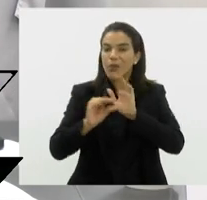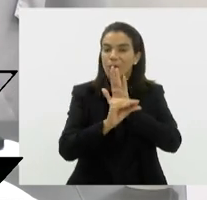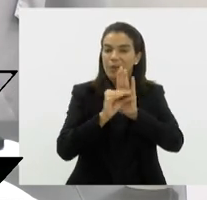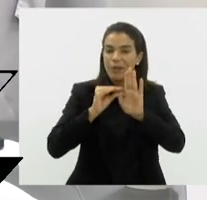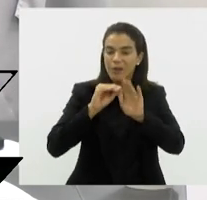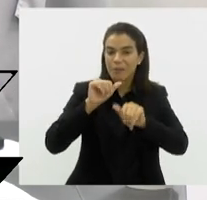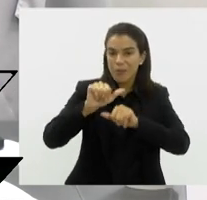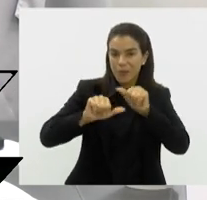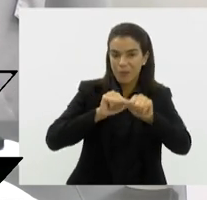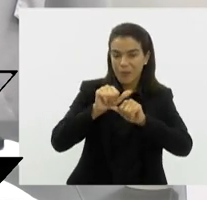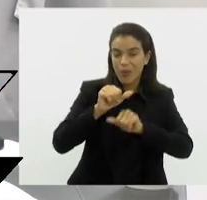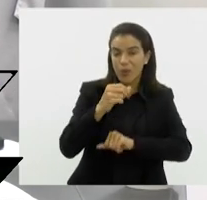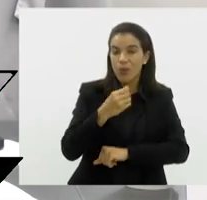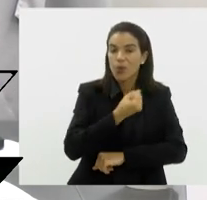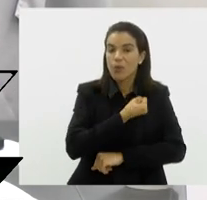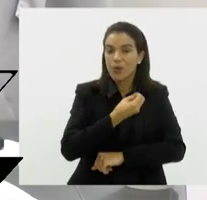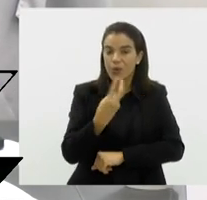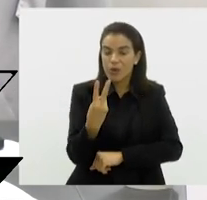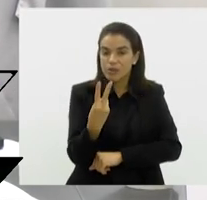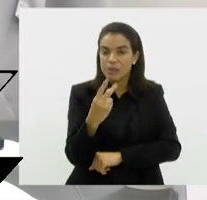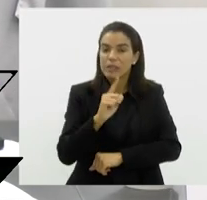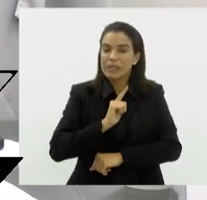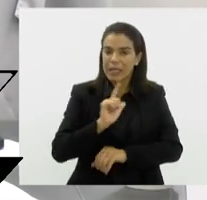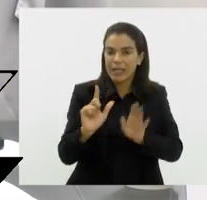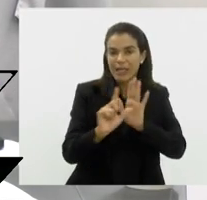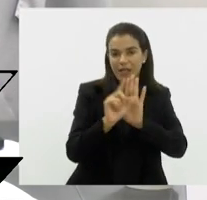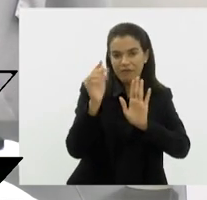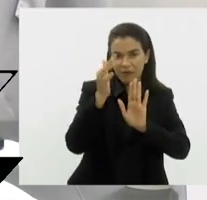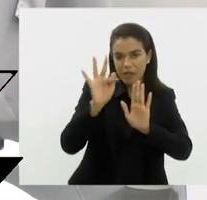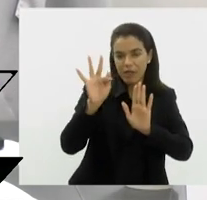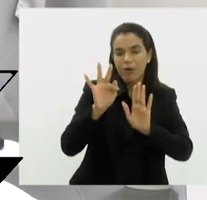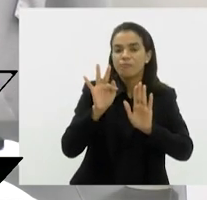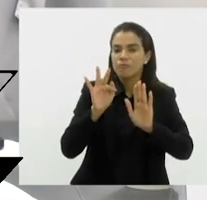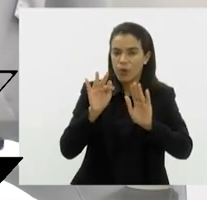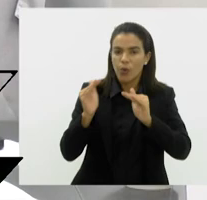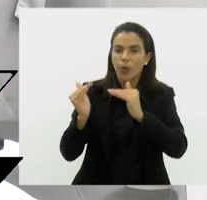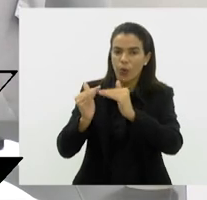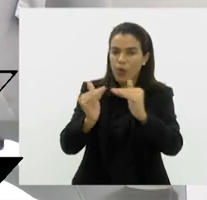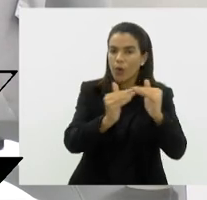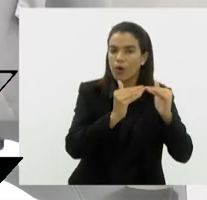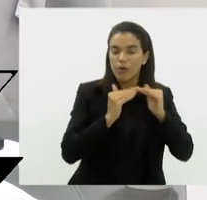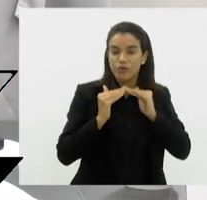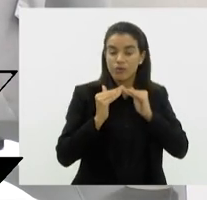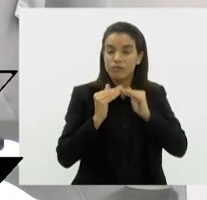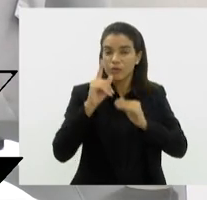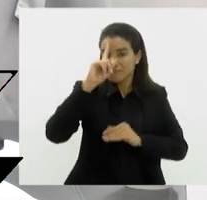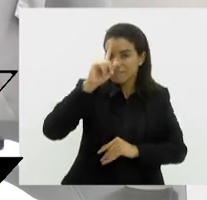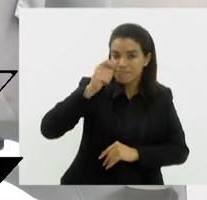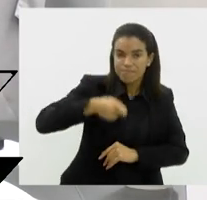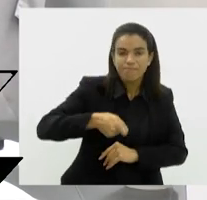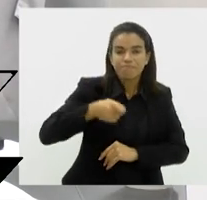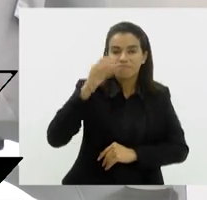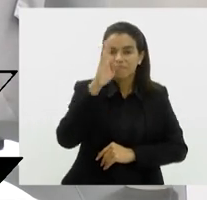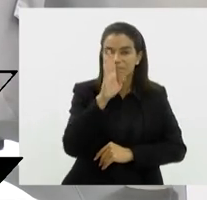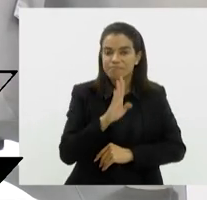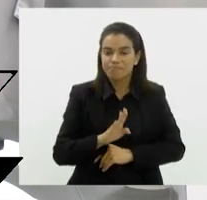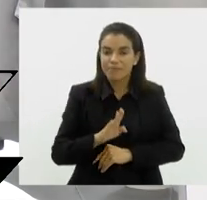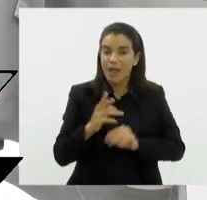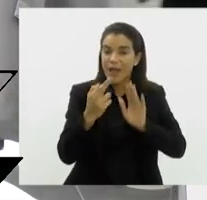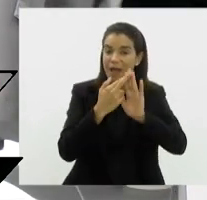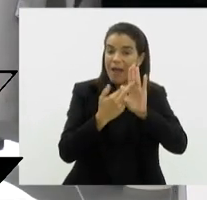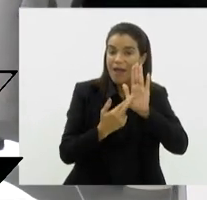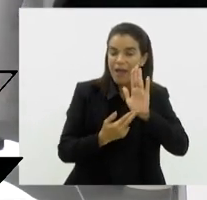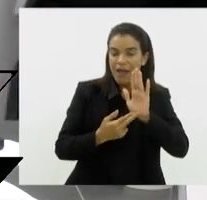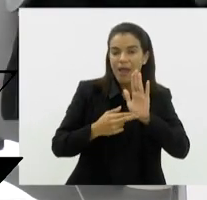modificativa número 2. Existe a lei federal, e isso assiste razão a todos, que é a lei que estabelece no Brasil a regra